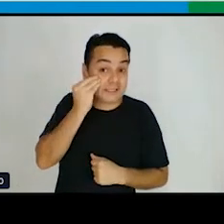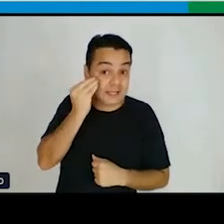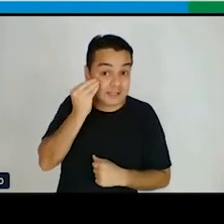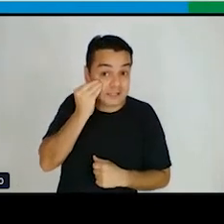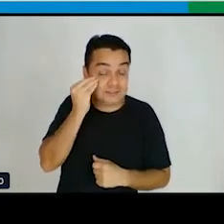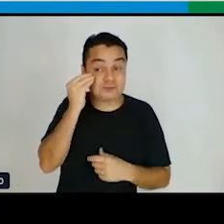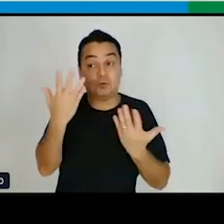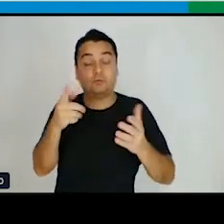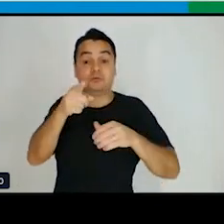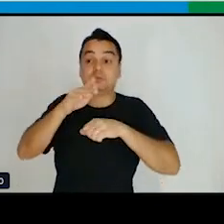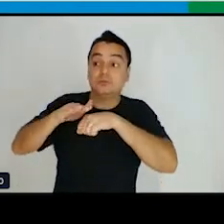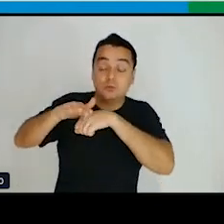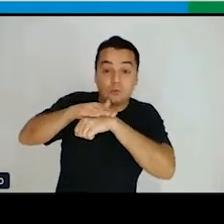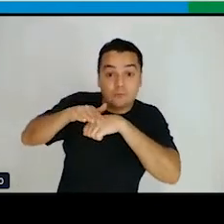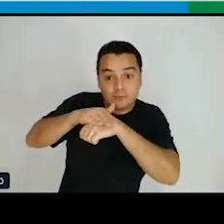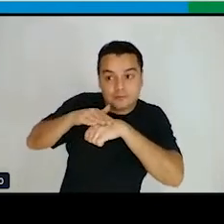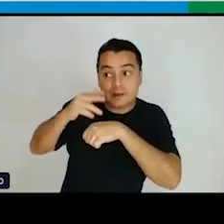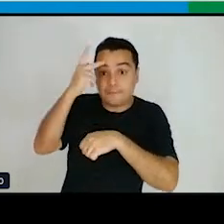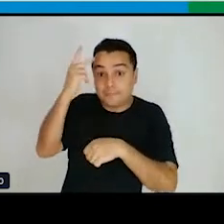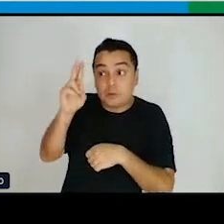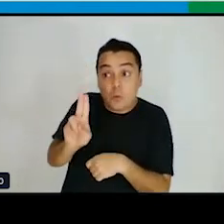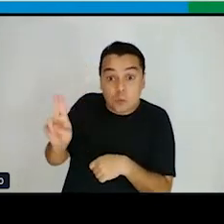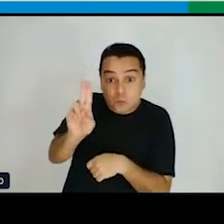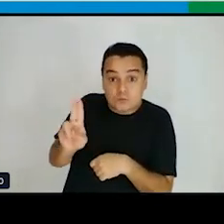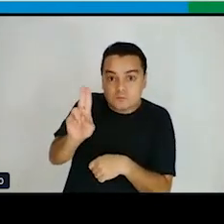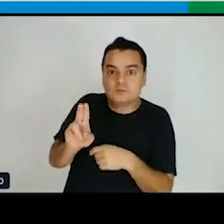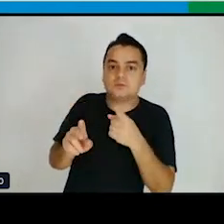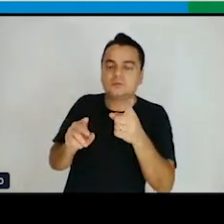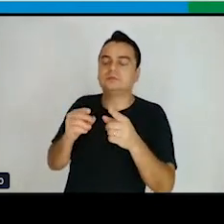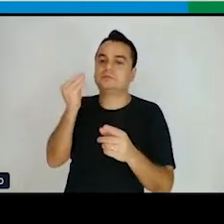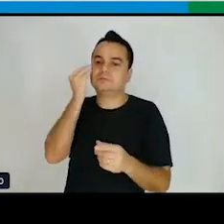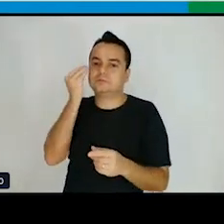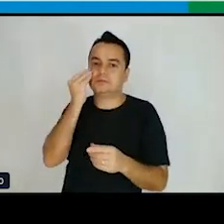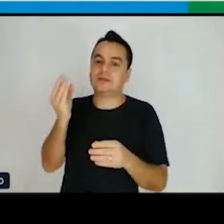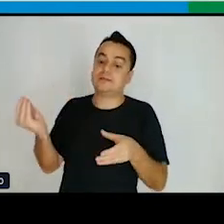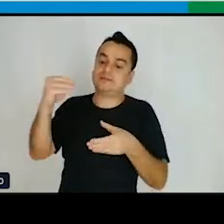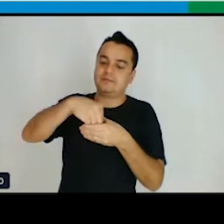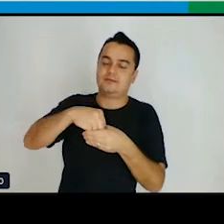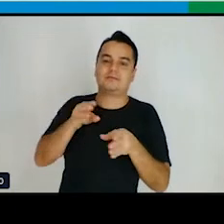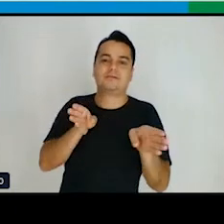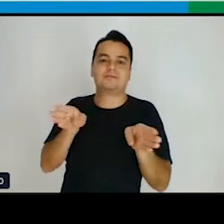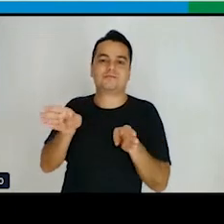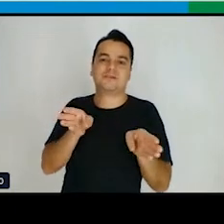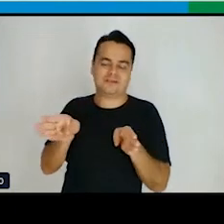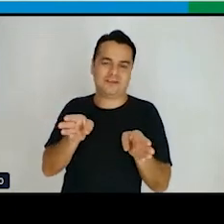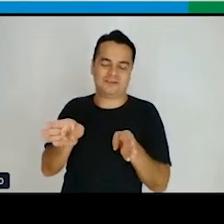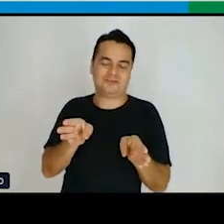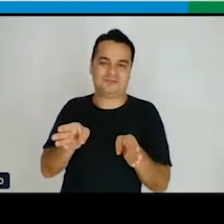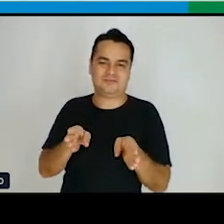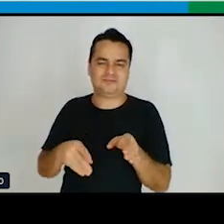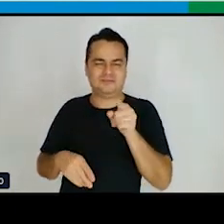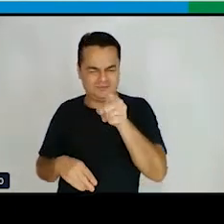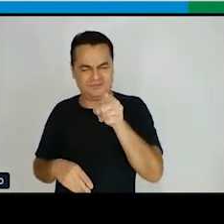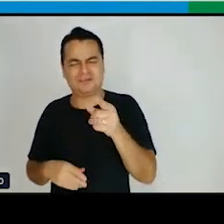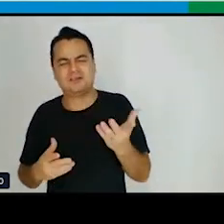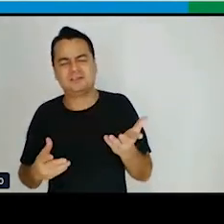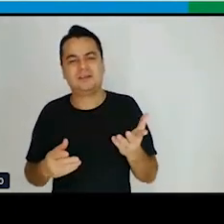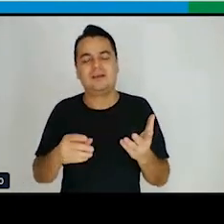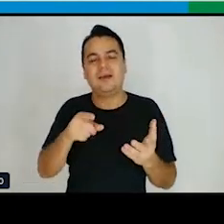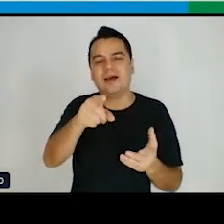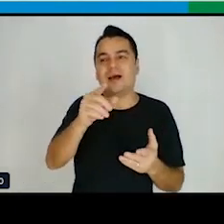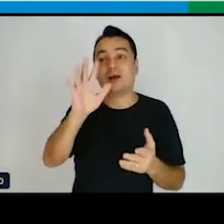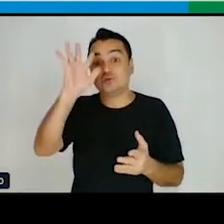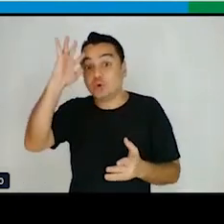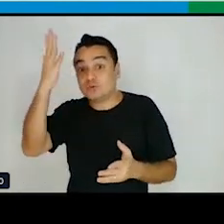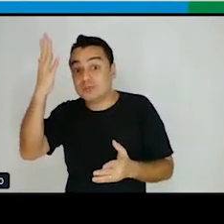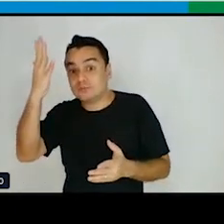e conversar com o nosso usuário, trazendo para esse âmbito também da acessibilidade. O quanto que aquela solução